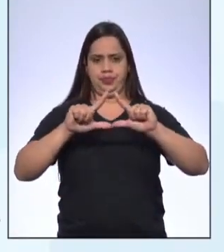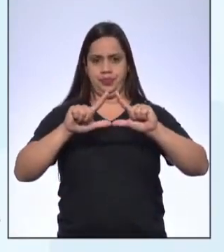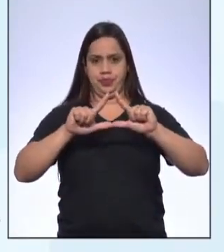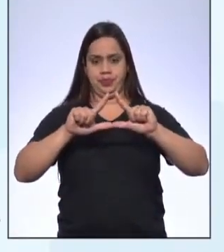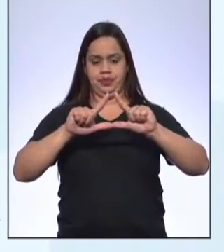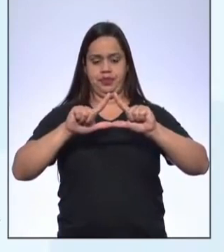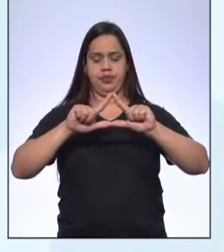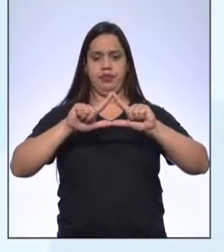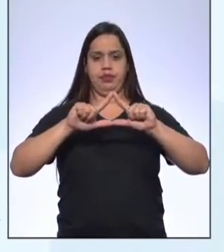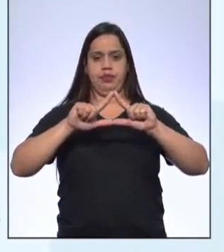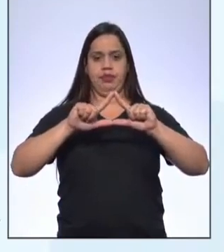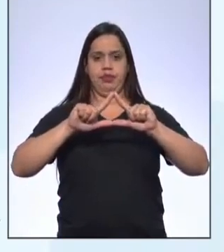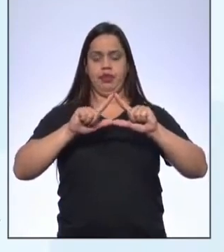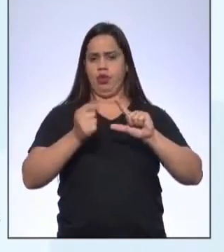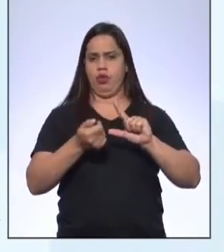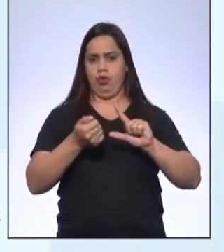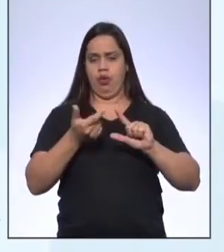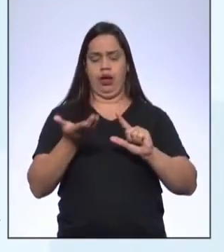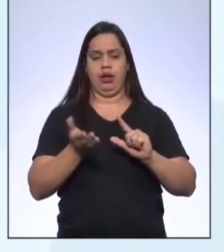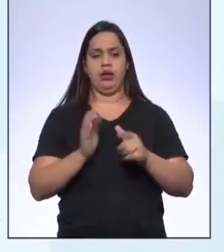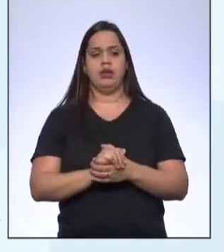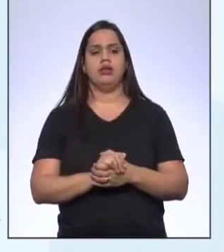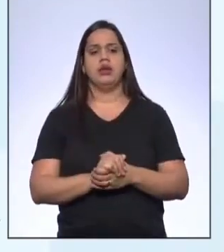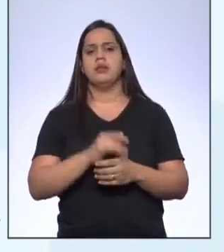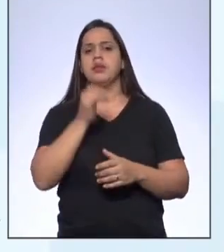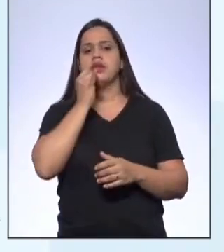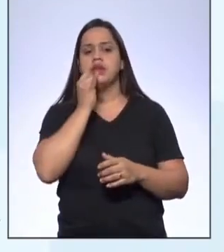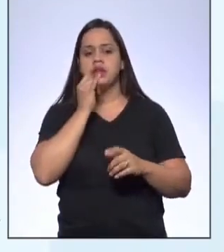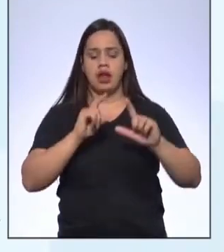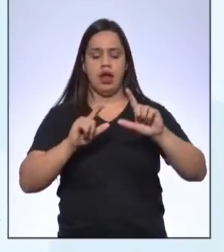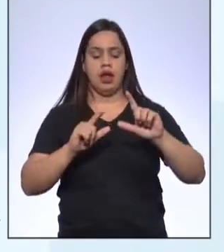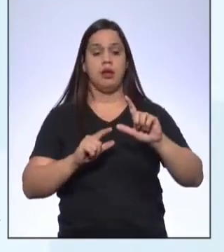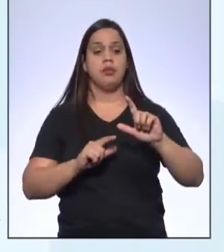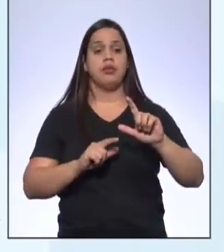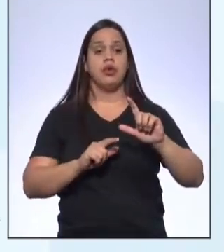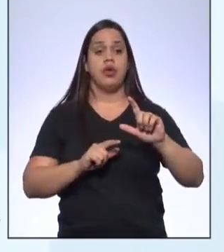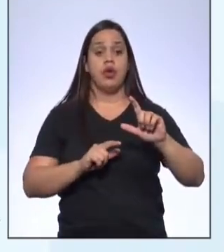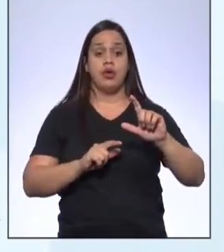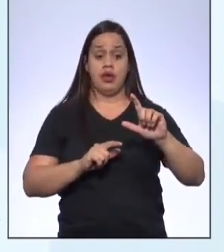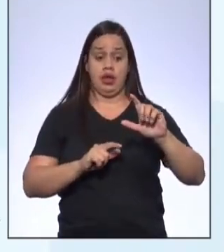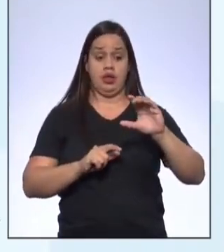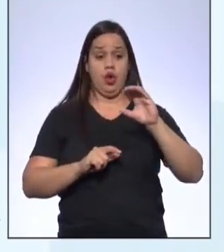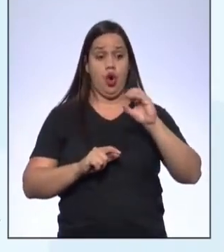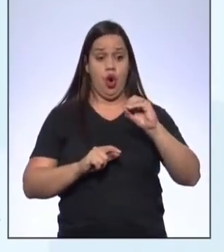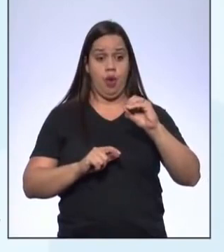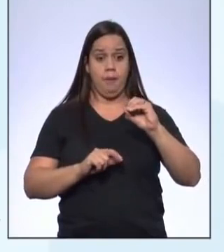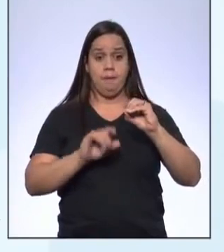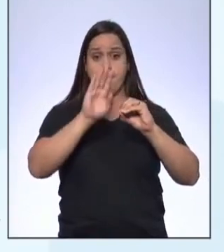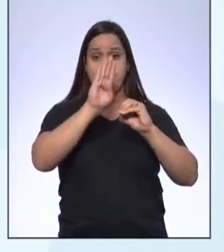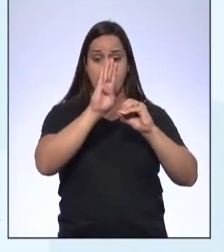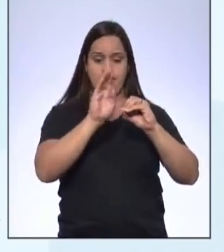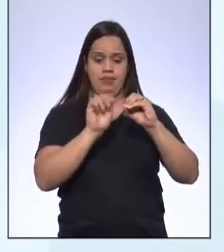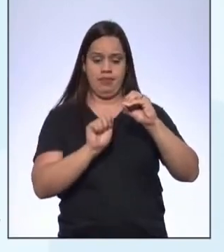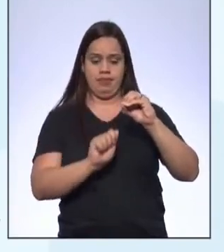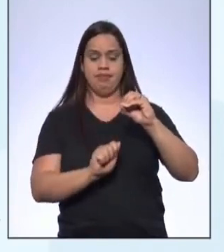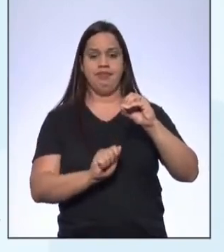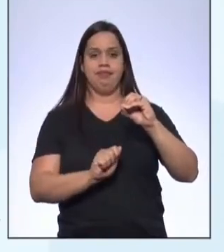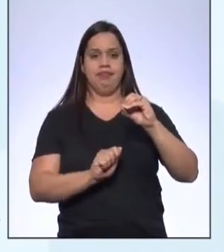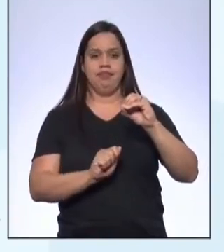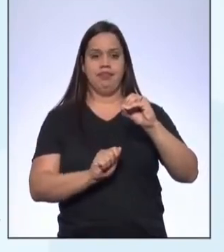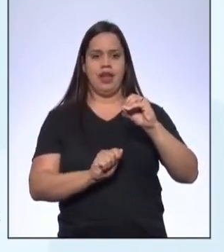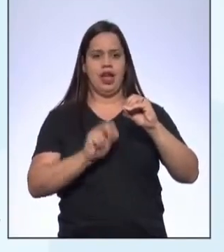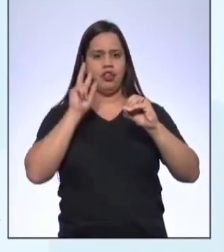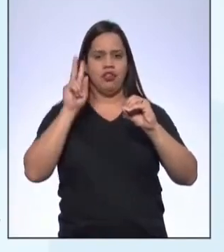formasse um ângulo ali, o ângulo O, né? Entre o A e o B. Então eu formo ali um triângulo, né? Eu